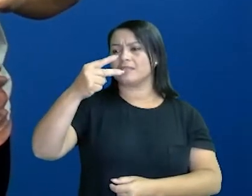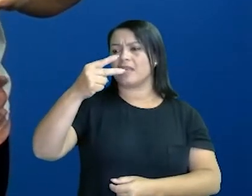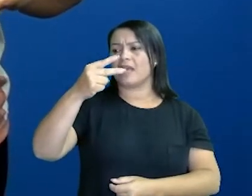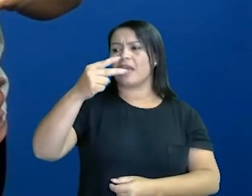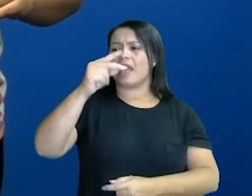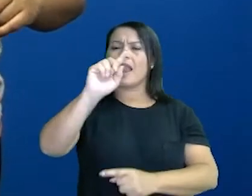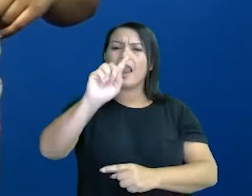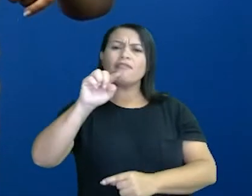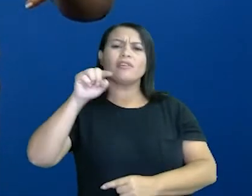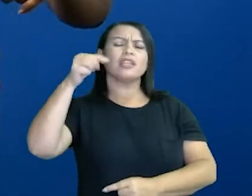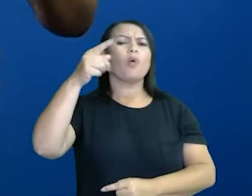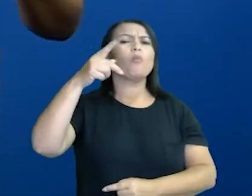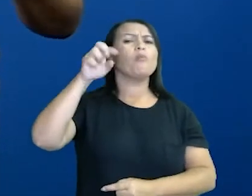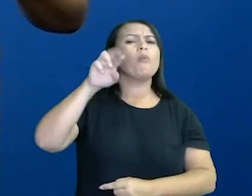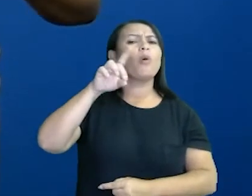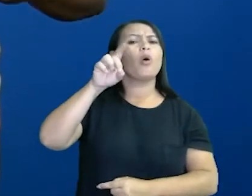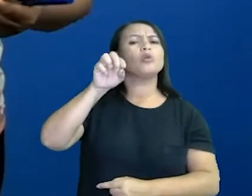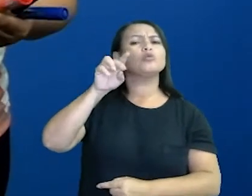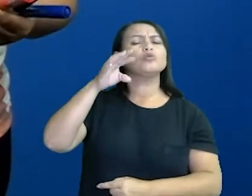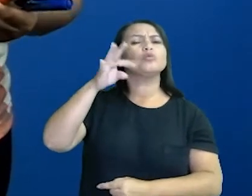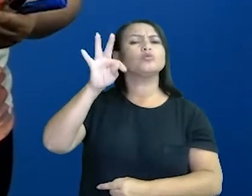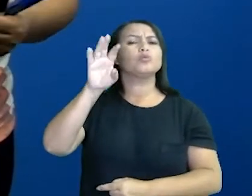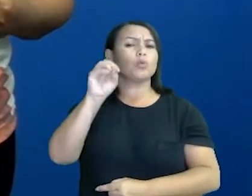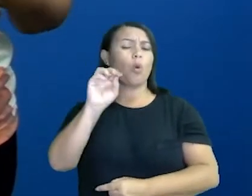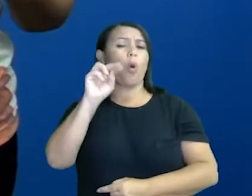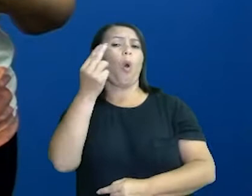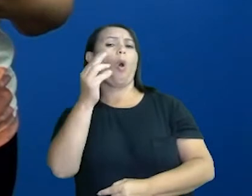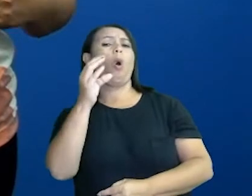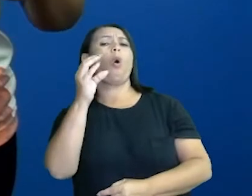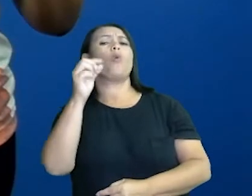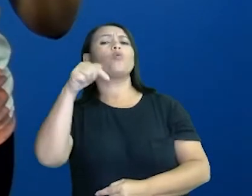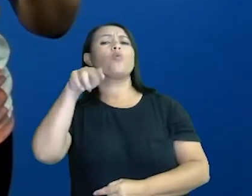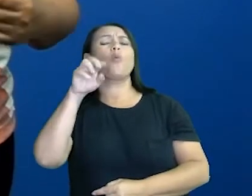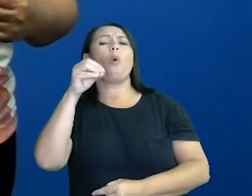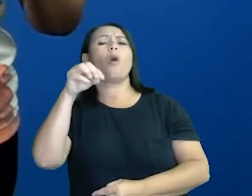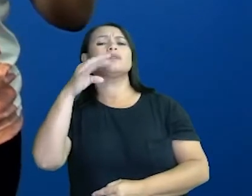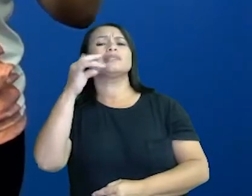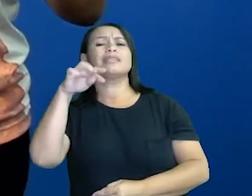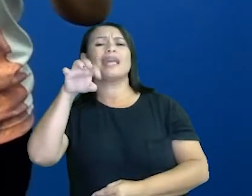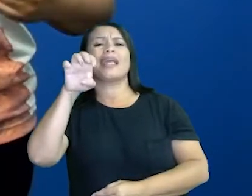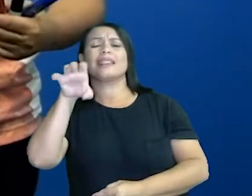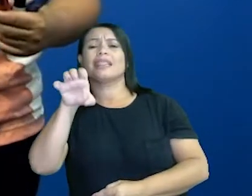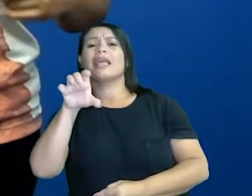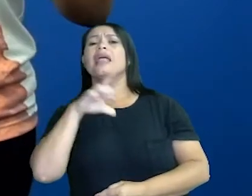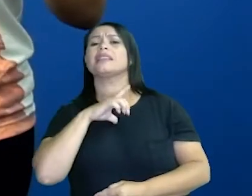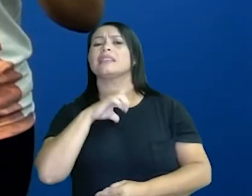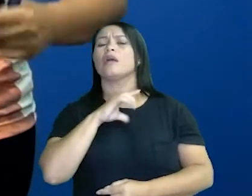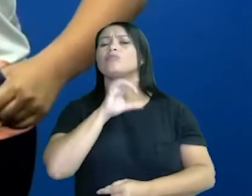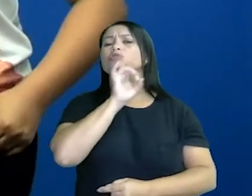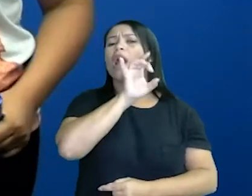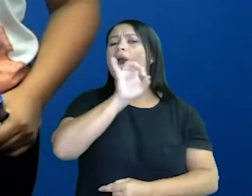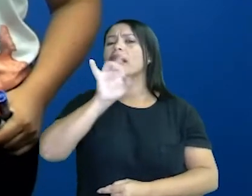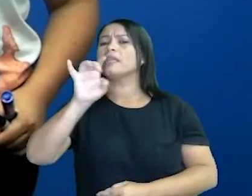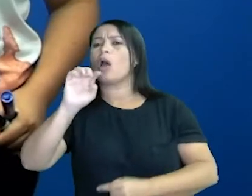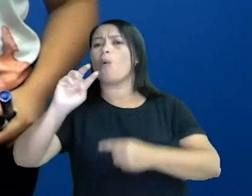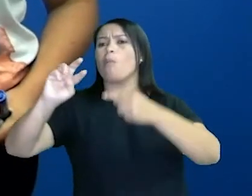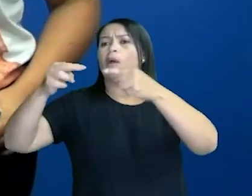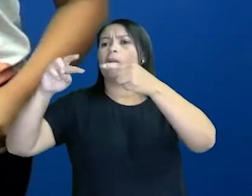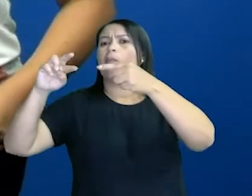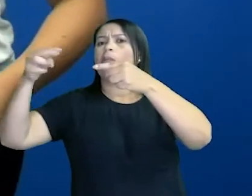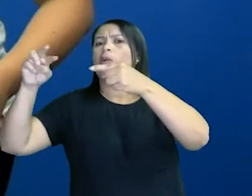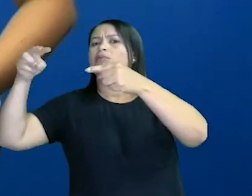produto ou um quociente é levamos cada fator a